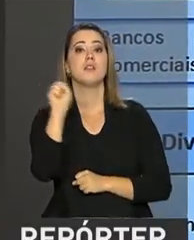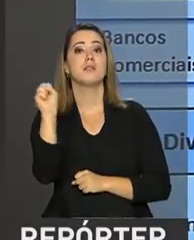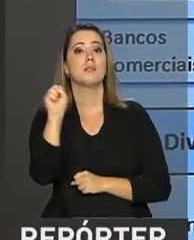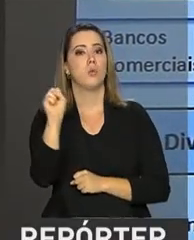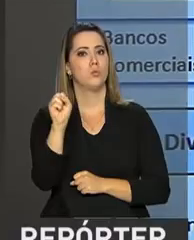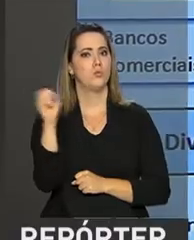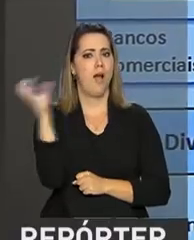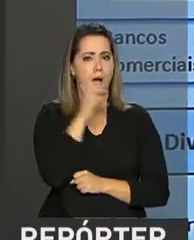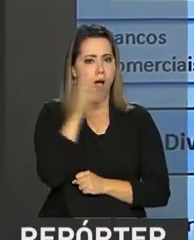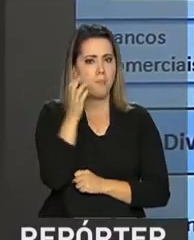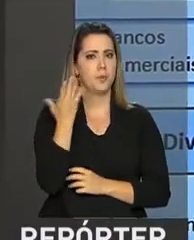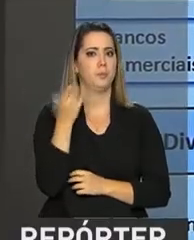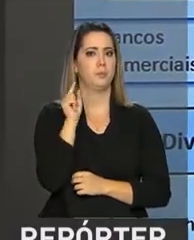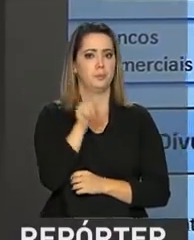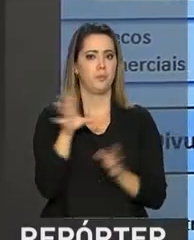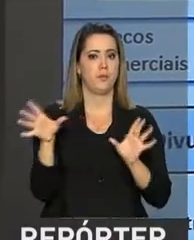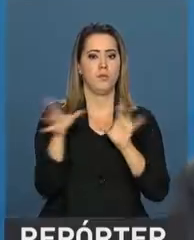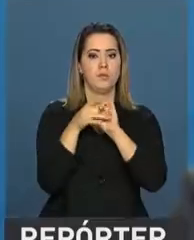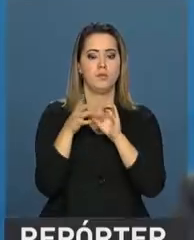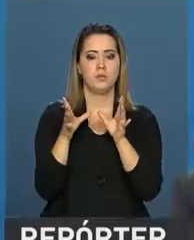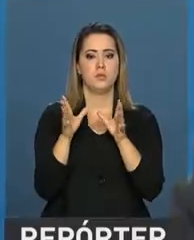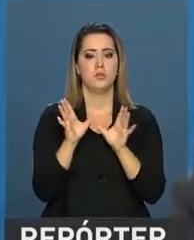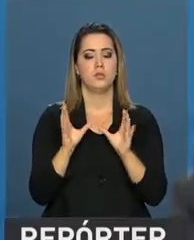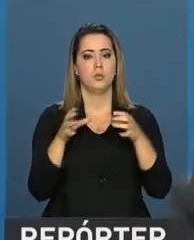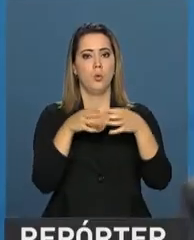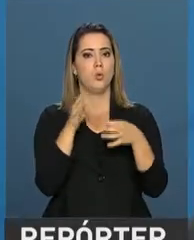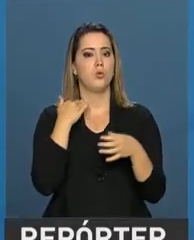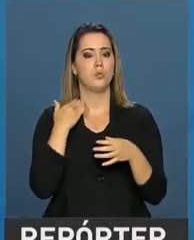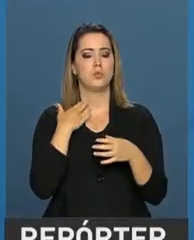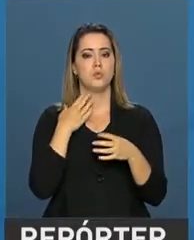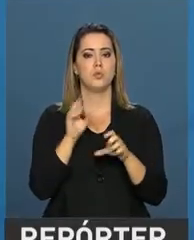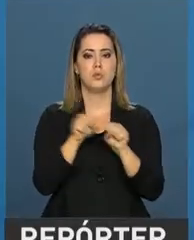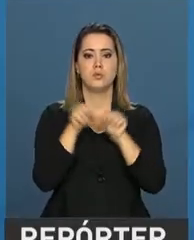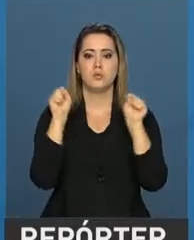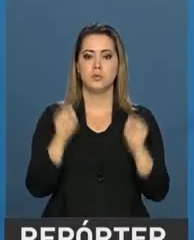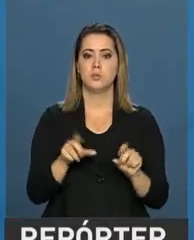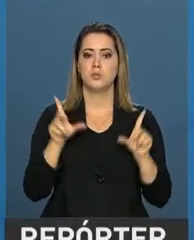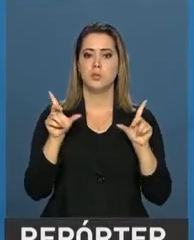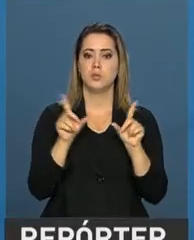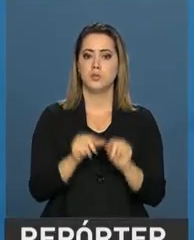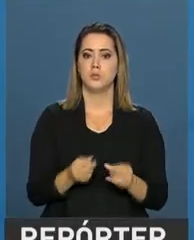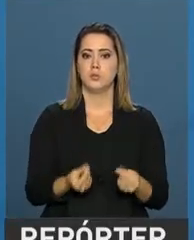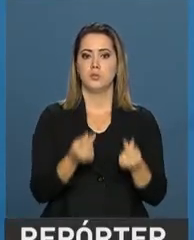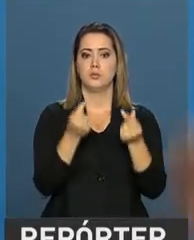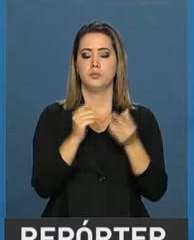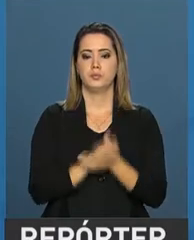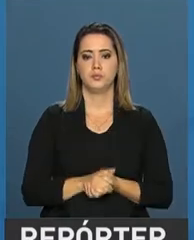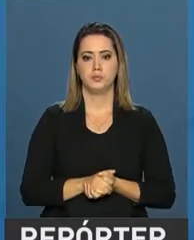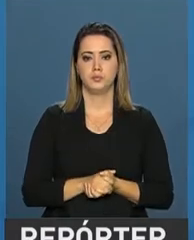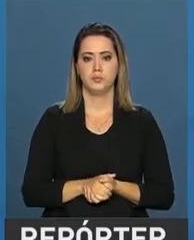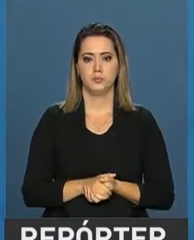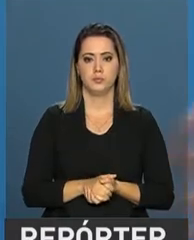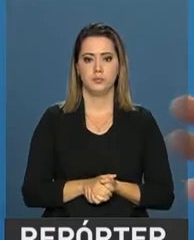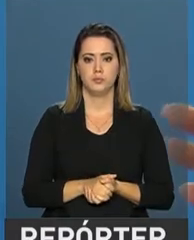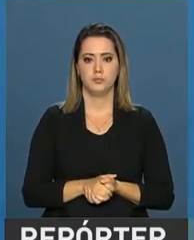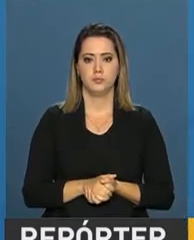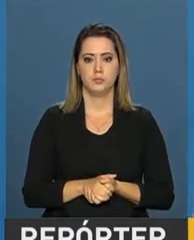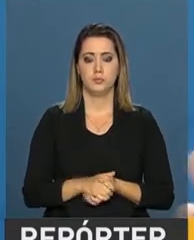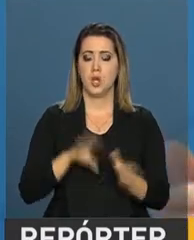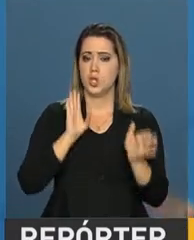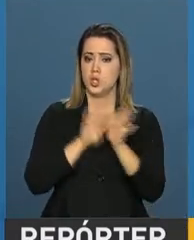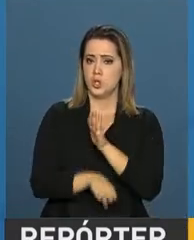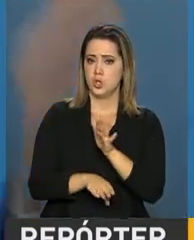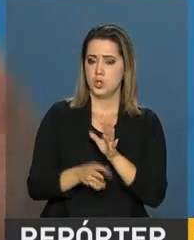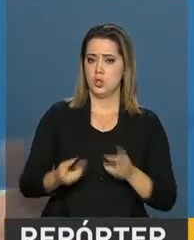integrado entre os agentes financeiros um sistema que reduz custos excluindo se os gastos de infraestrutura